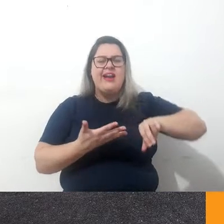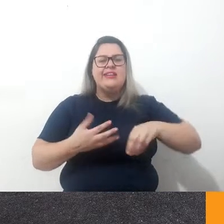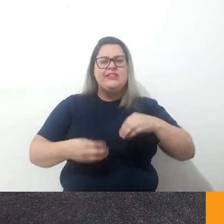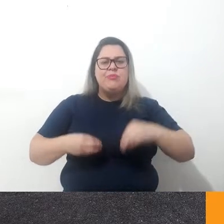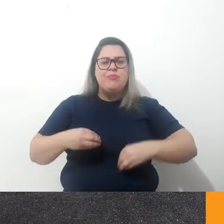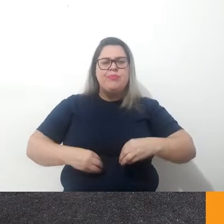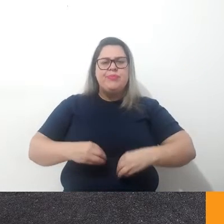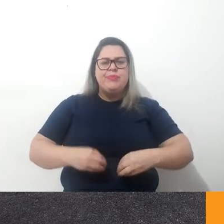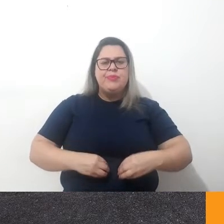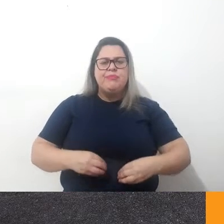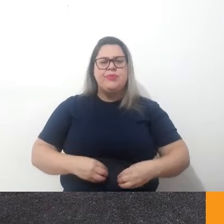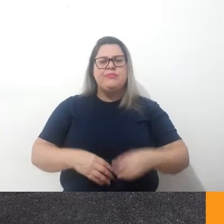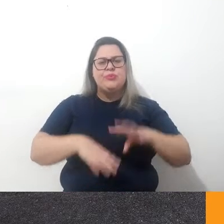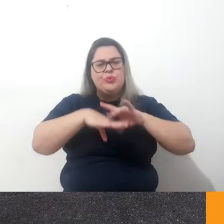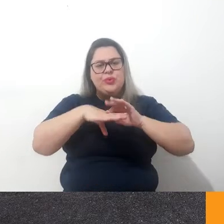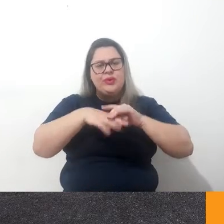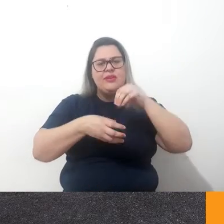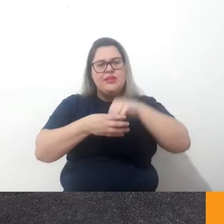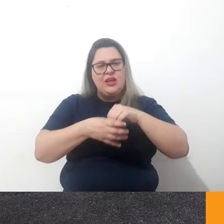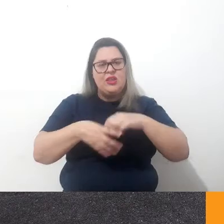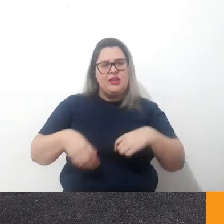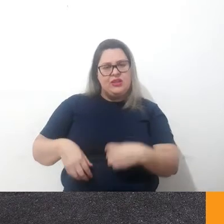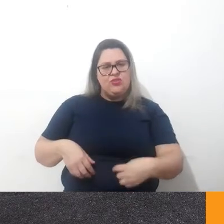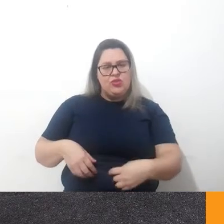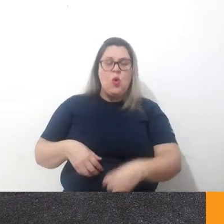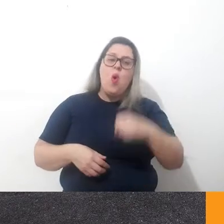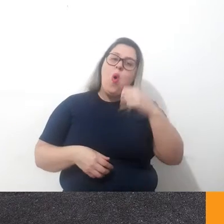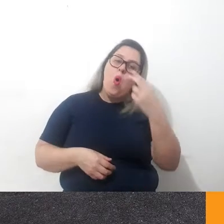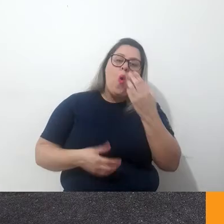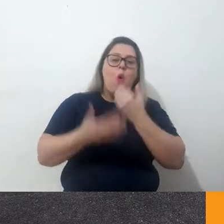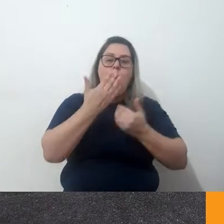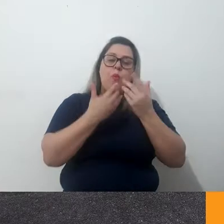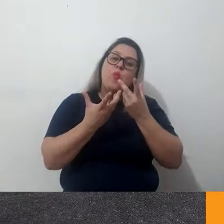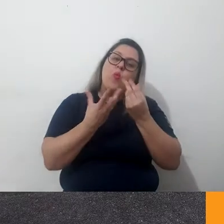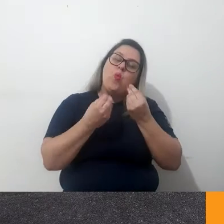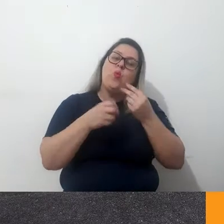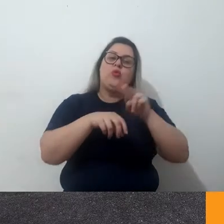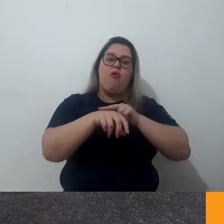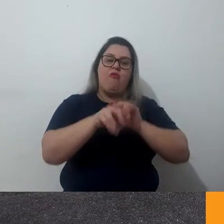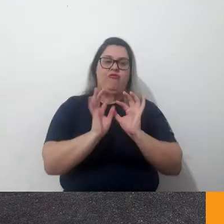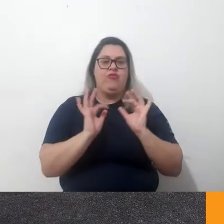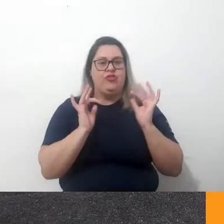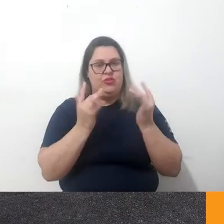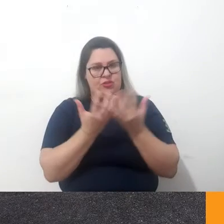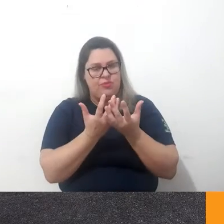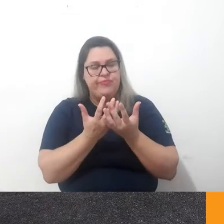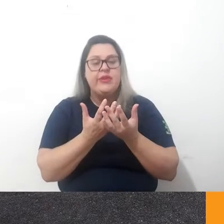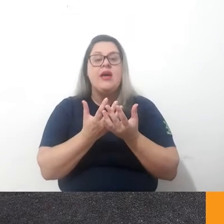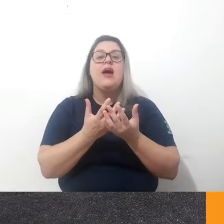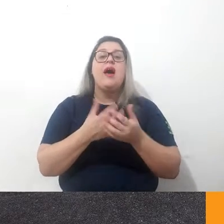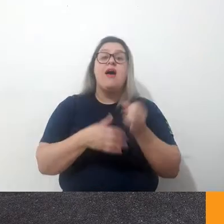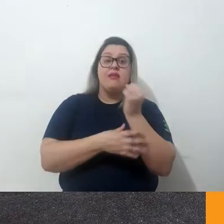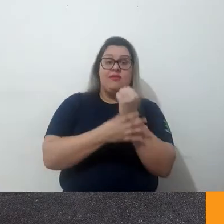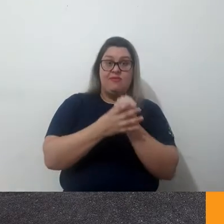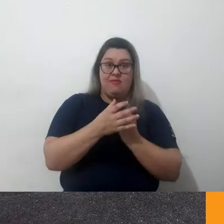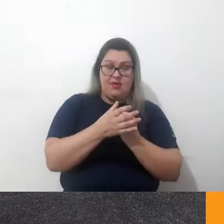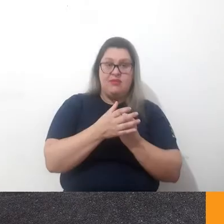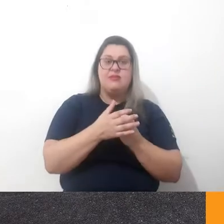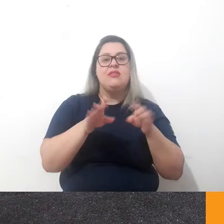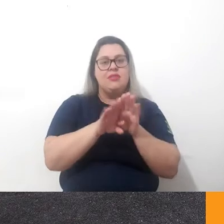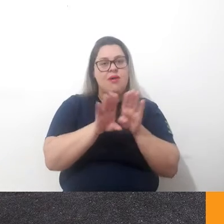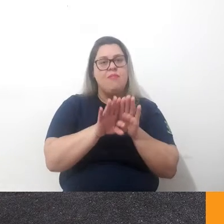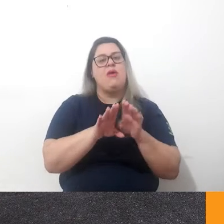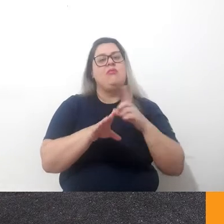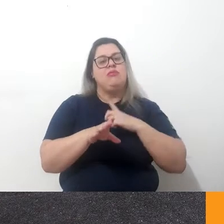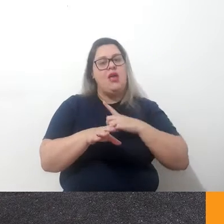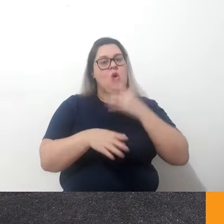intestino, ou você está consumindo muito vegetal. As fezes também podem ter um aspecto